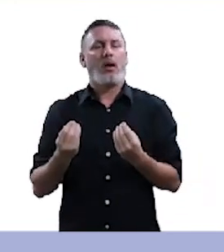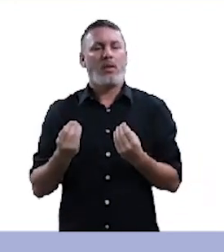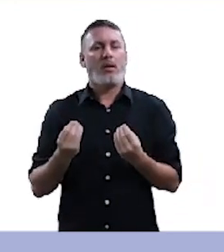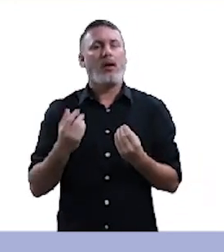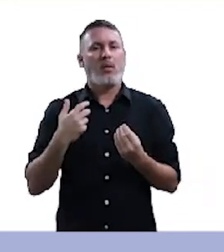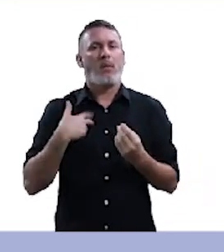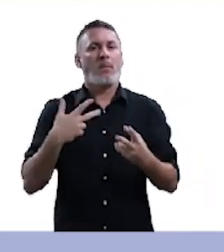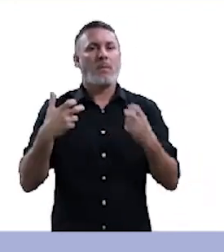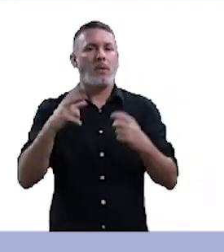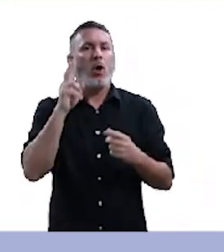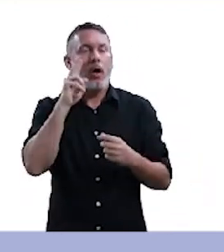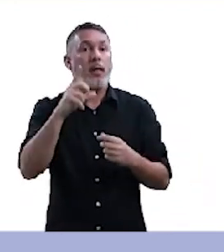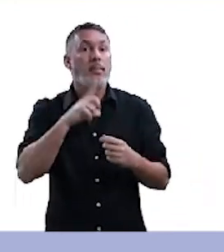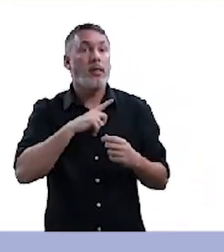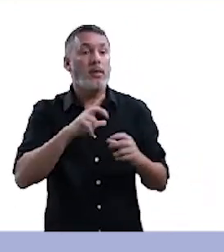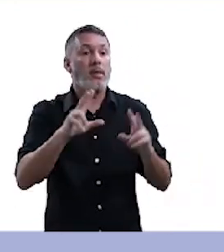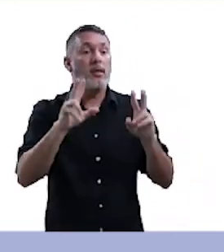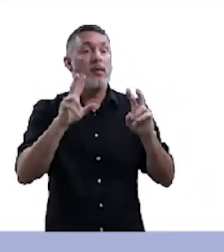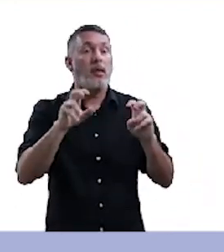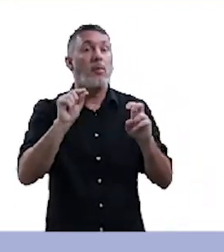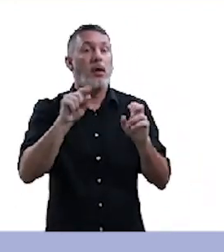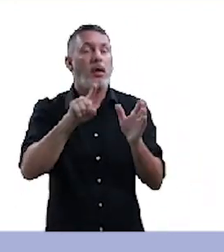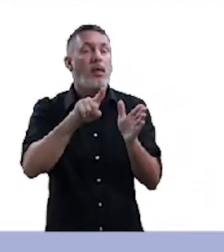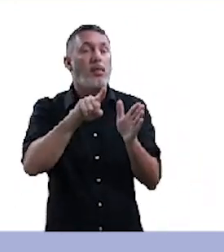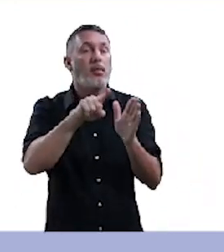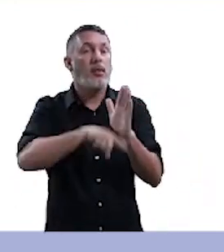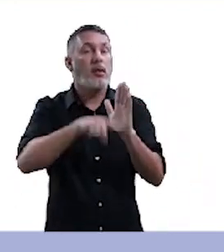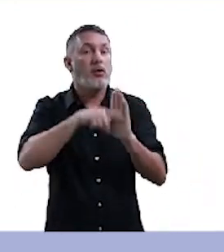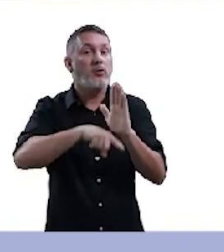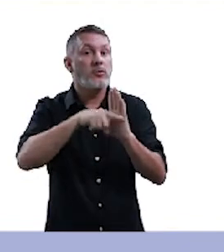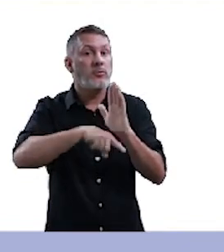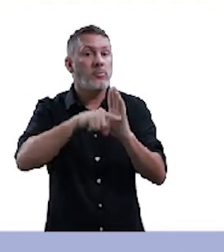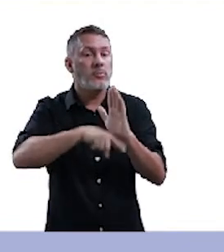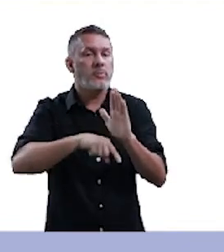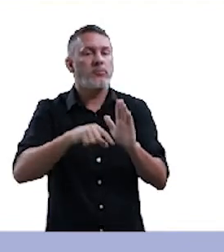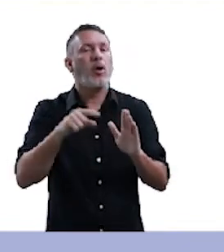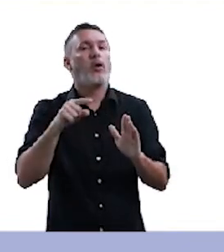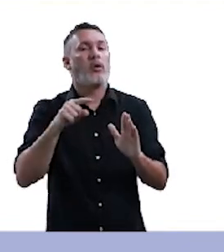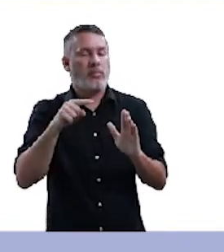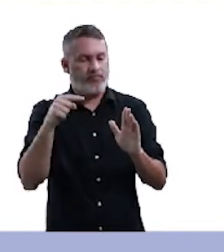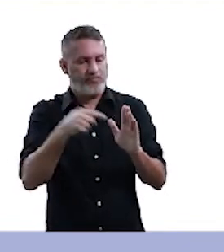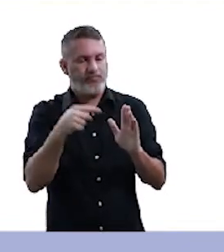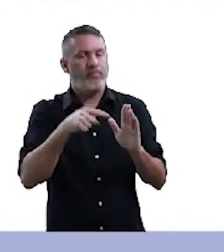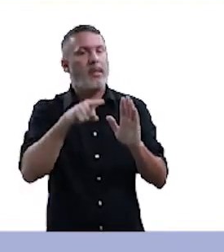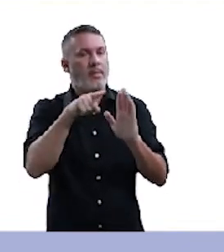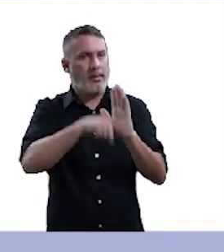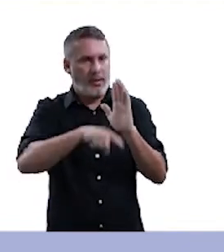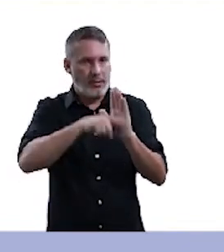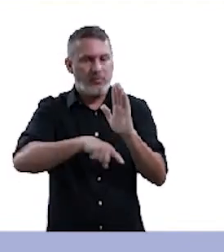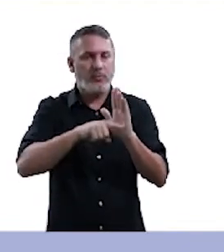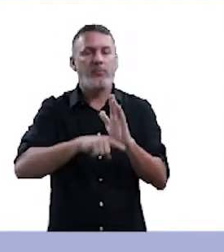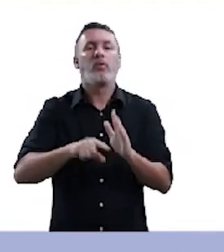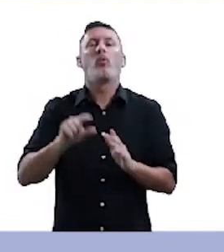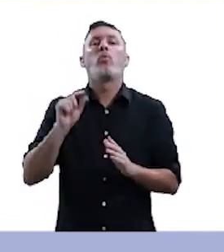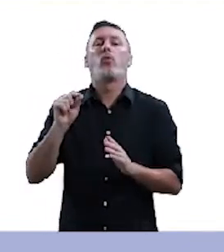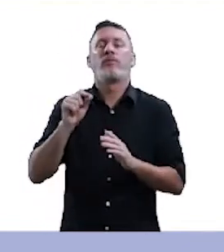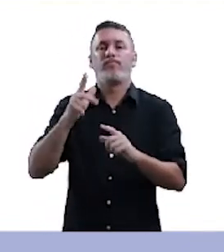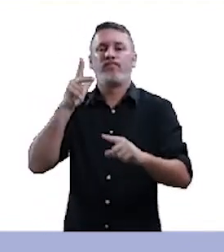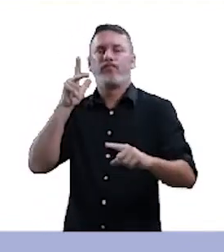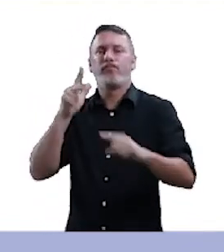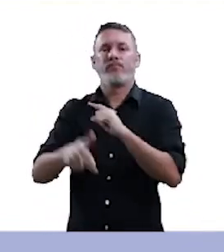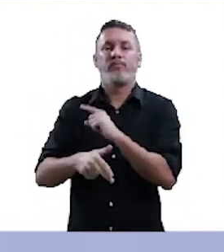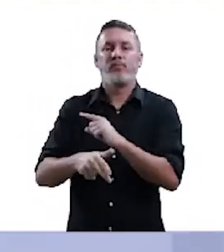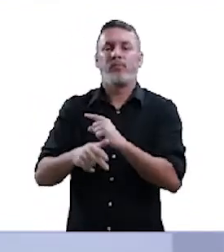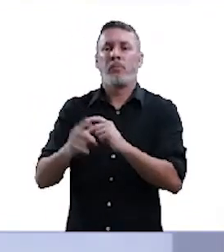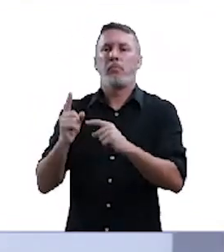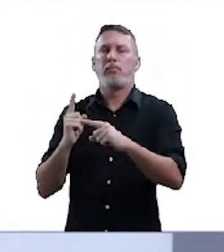negativo e vou falar, olha, esse fator negativo inviabiliza um fator positivo.